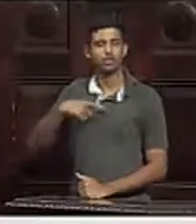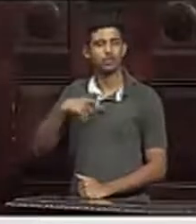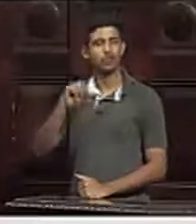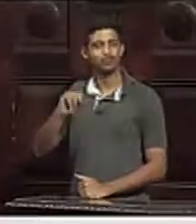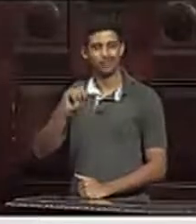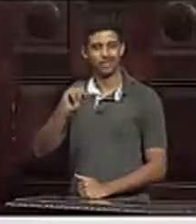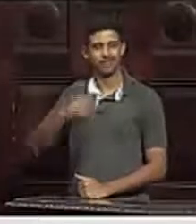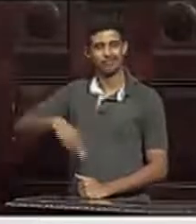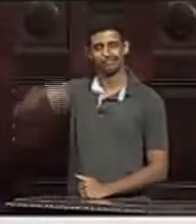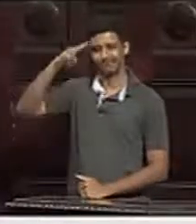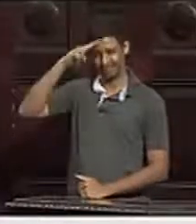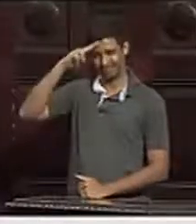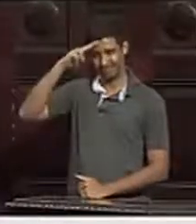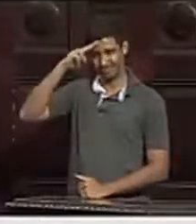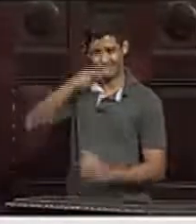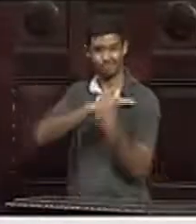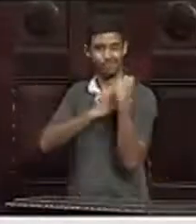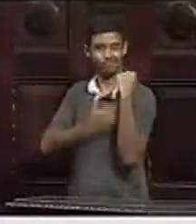Forças Armadas,